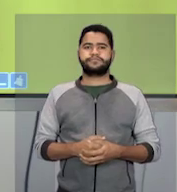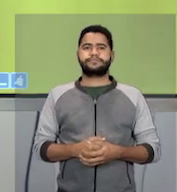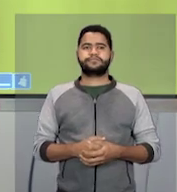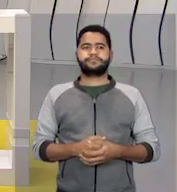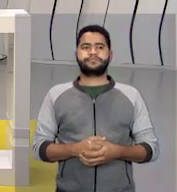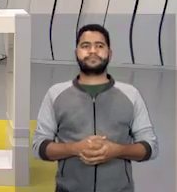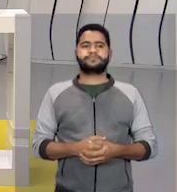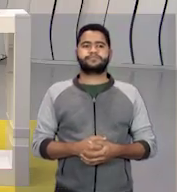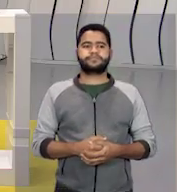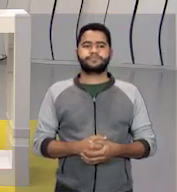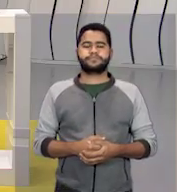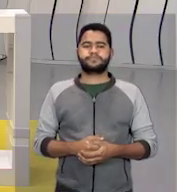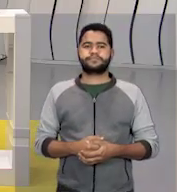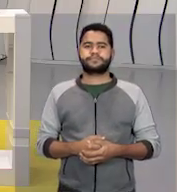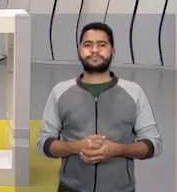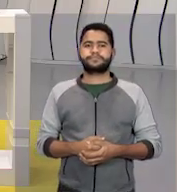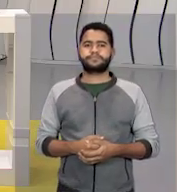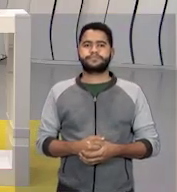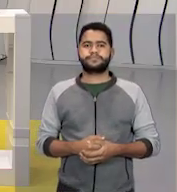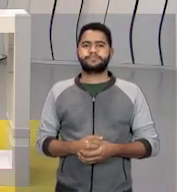elas.